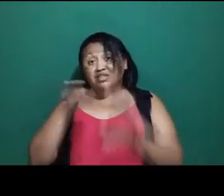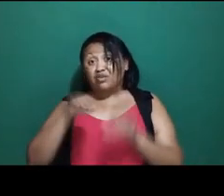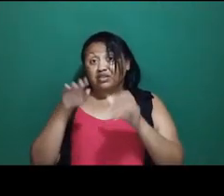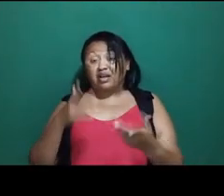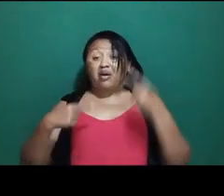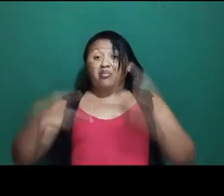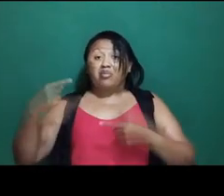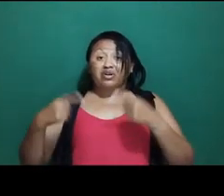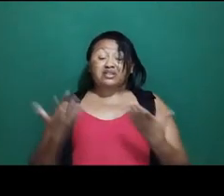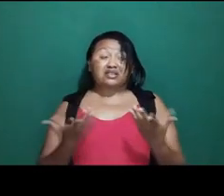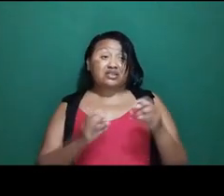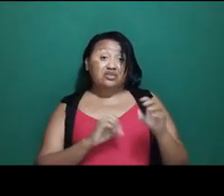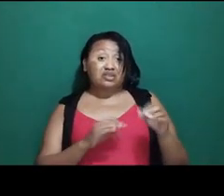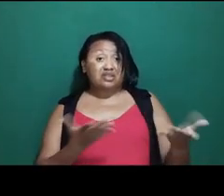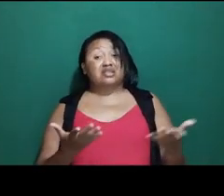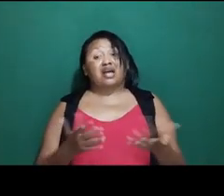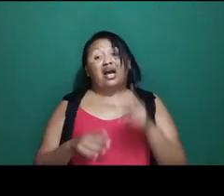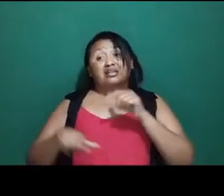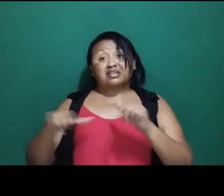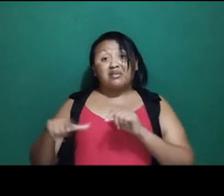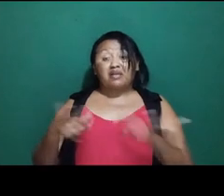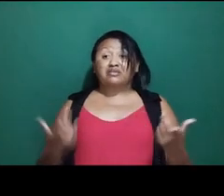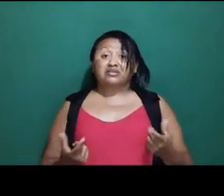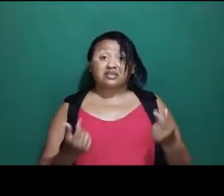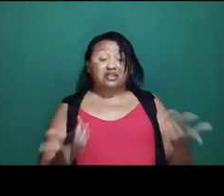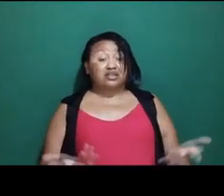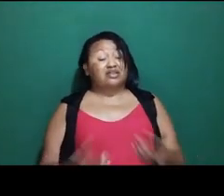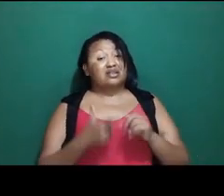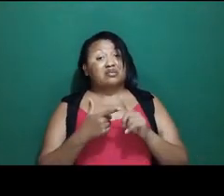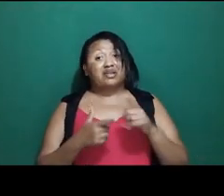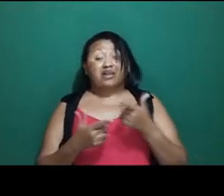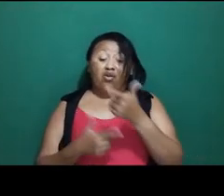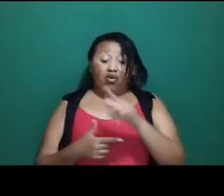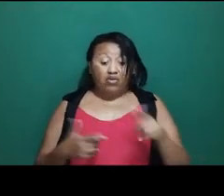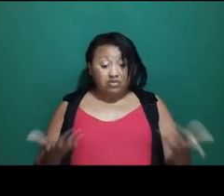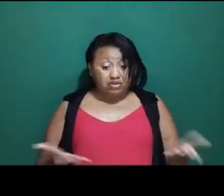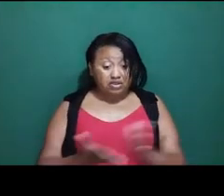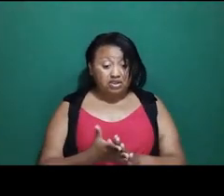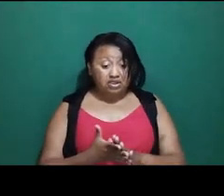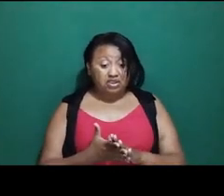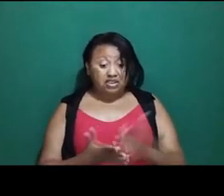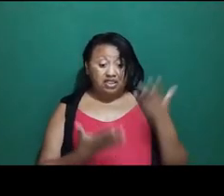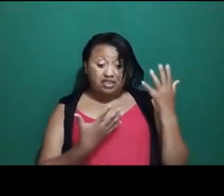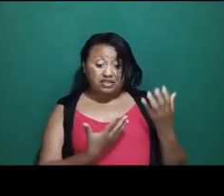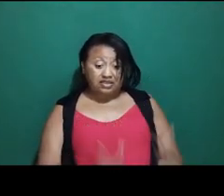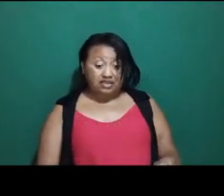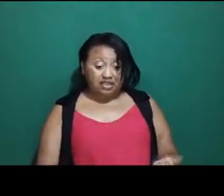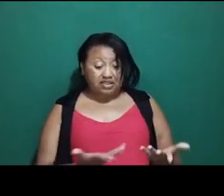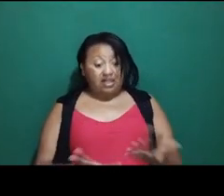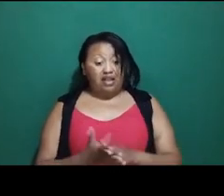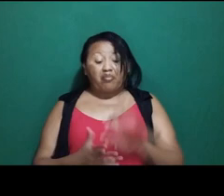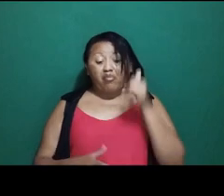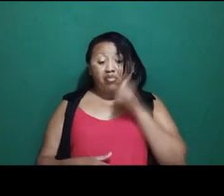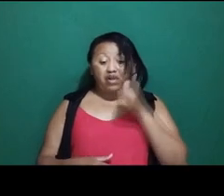política de acesso a educação a emprego e renda além de ações que permitam uma maior representatividade de todos mulheres